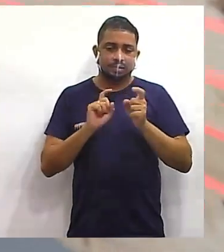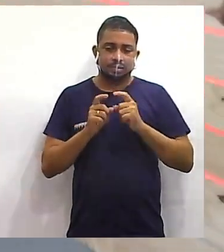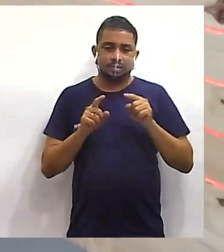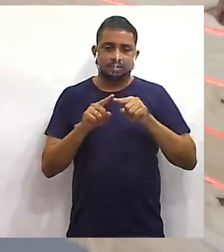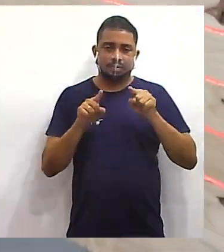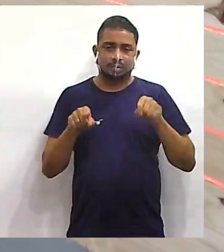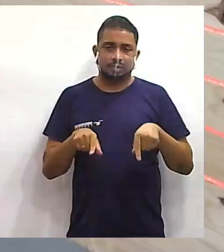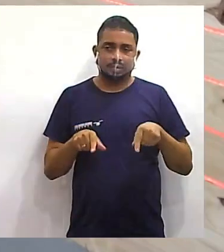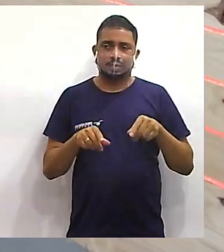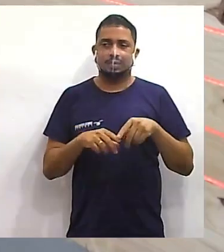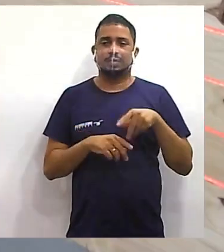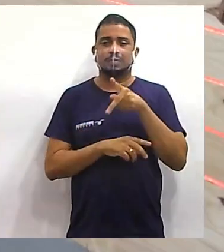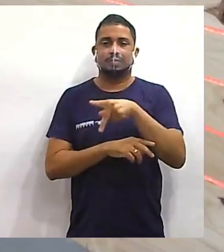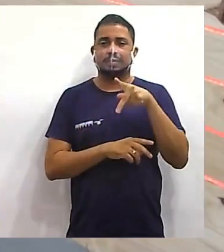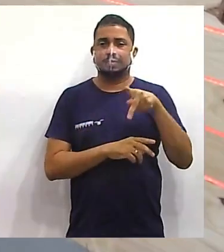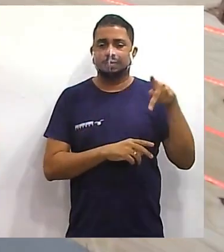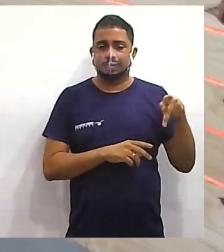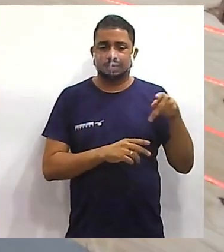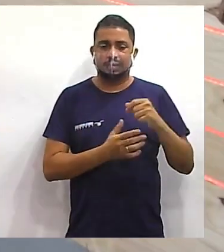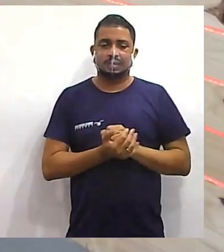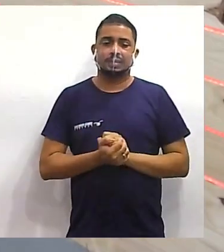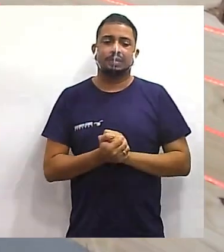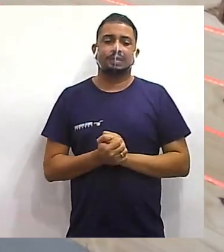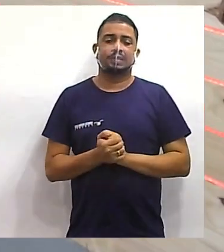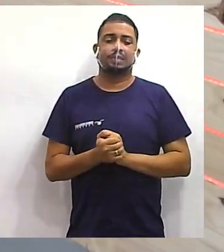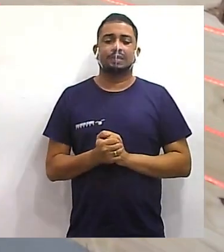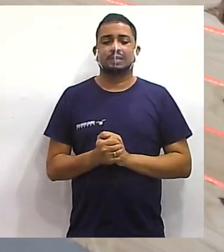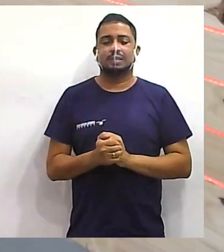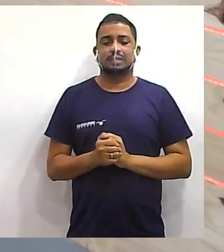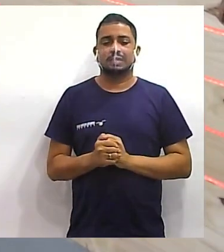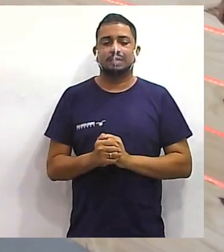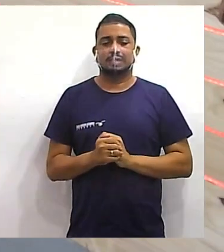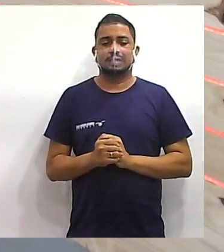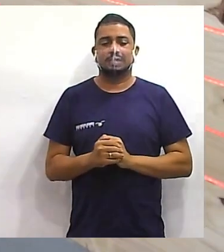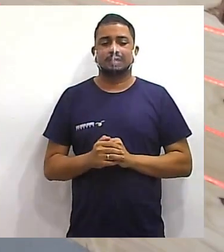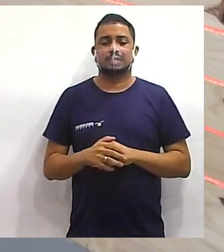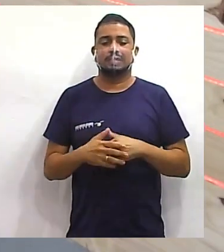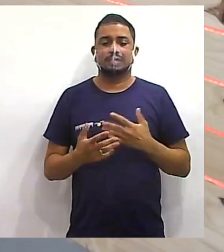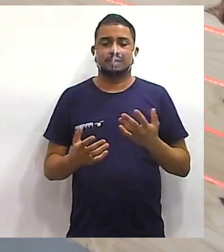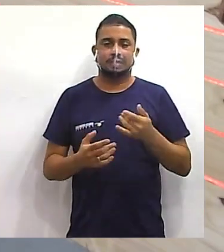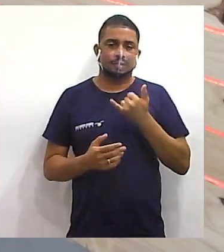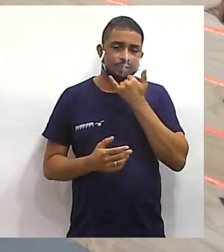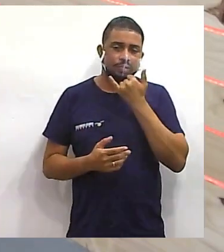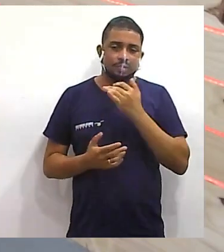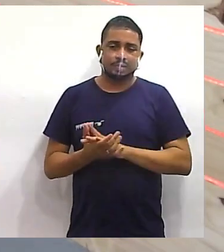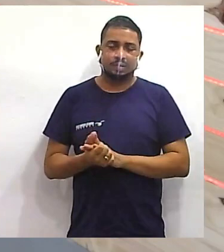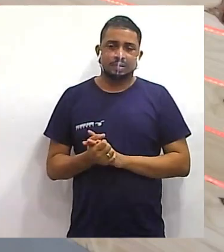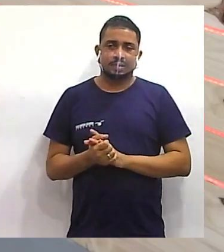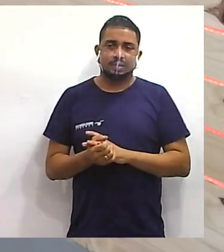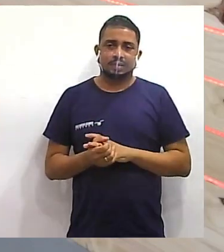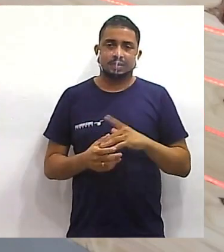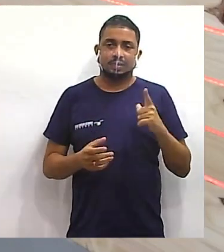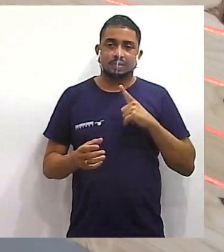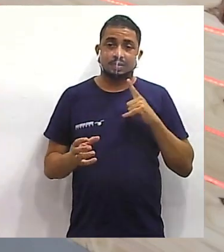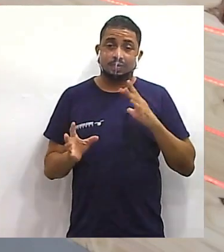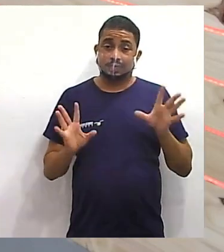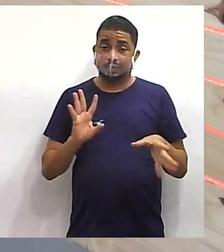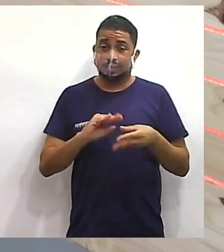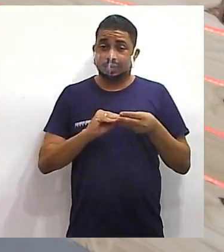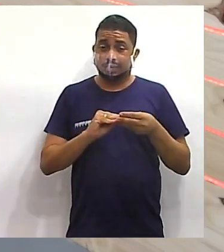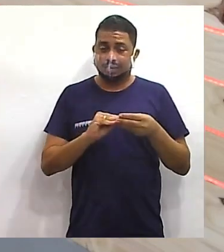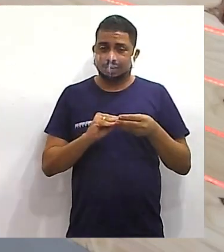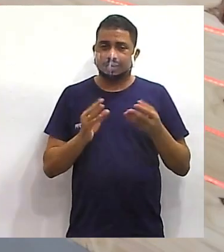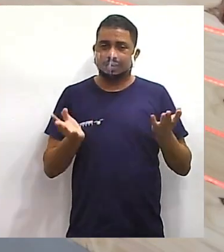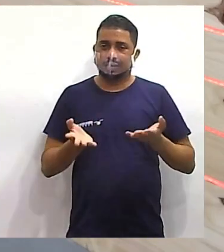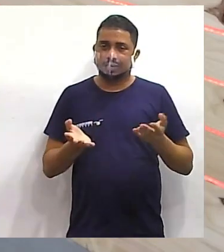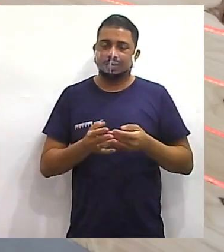projeto político-pedagógico, o que vem né? agora. Que vem. Vamos aqui. Passei, desculpa. Fechando aqui a nossa discussão,